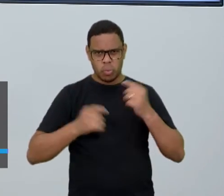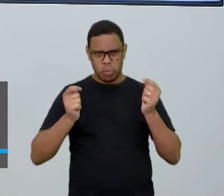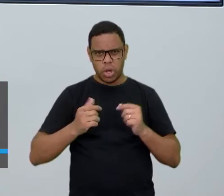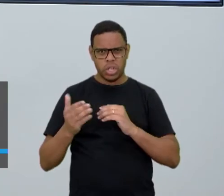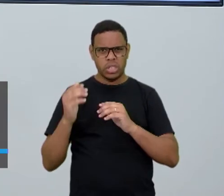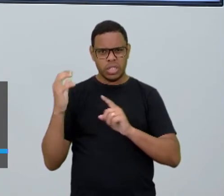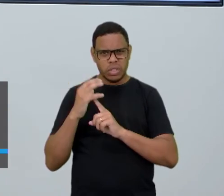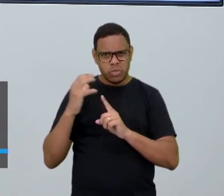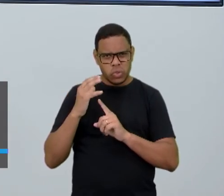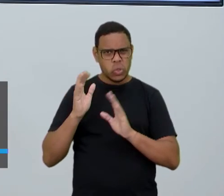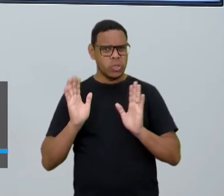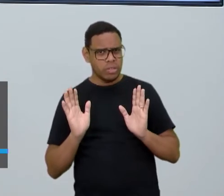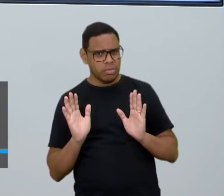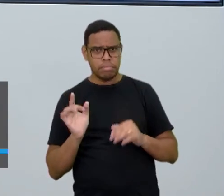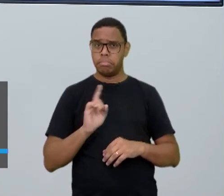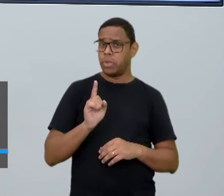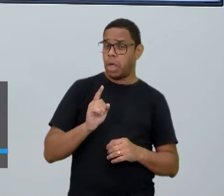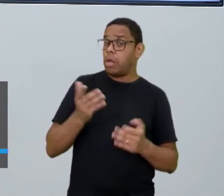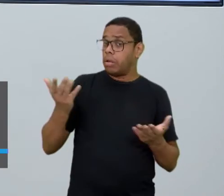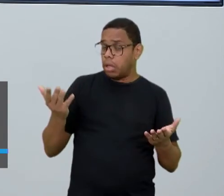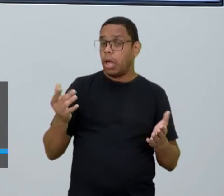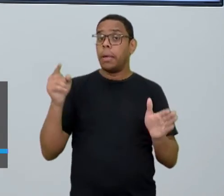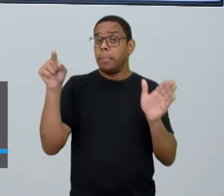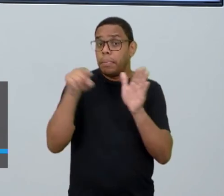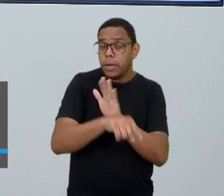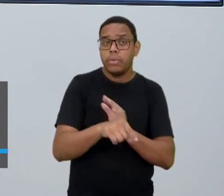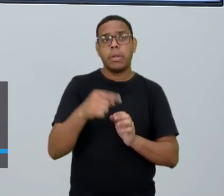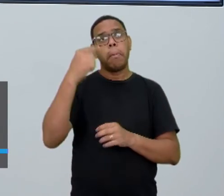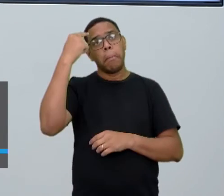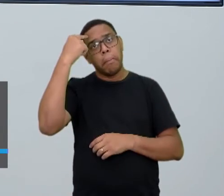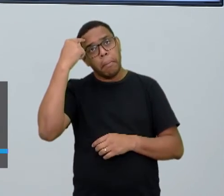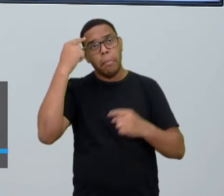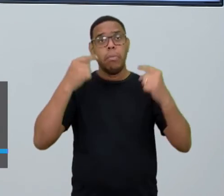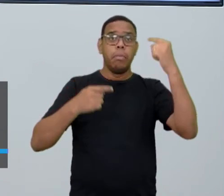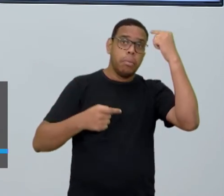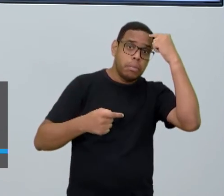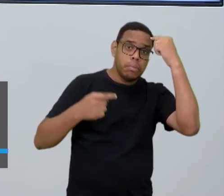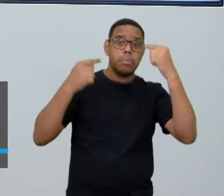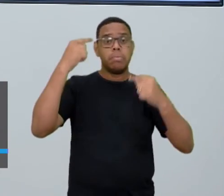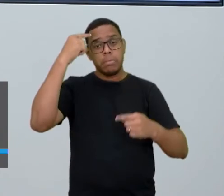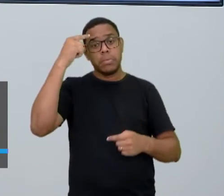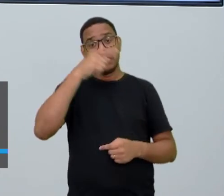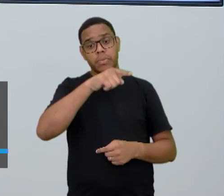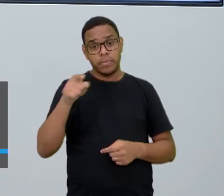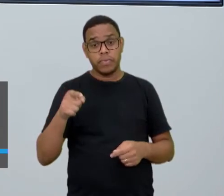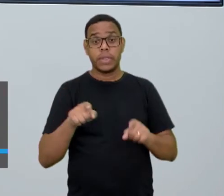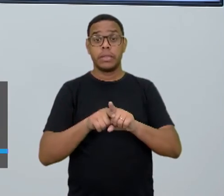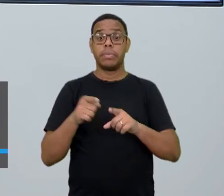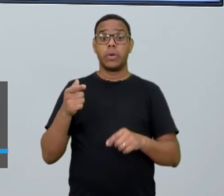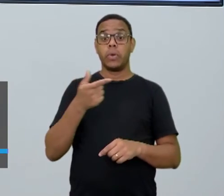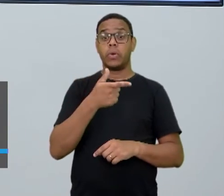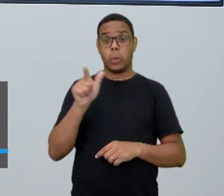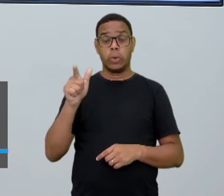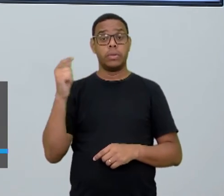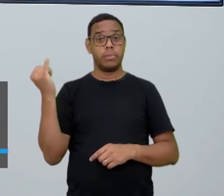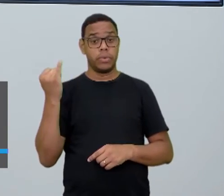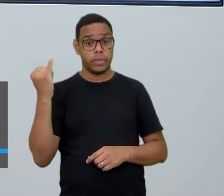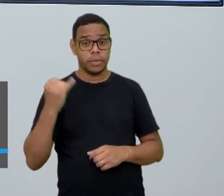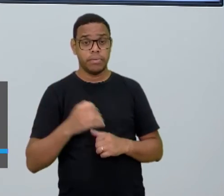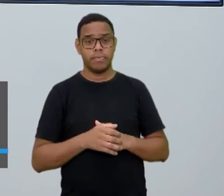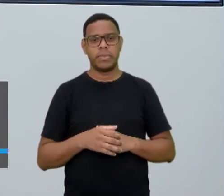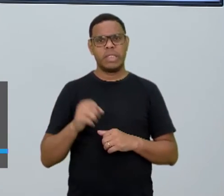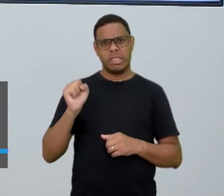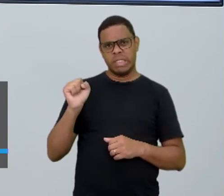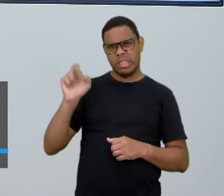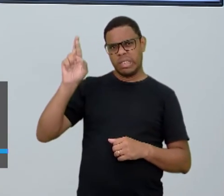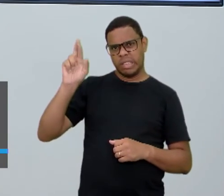aí são algumas questões, algumas perguntas que a gente pode levantar para vocês. Uma outra questão também importante, né? Será que,